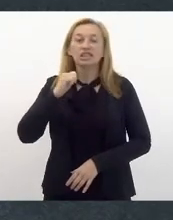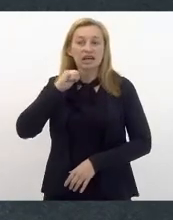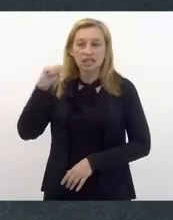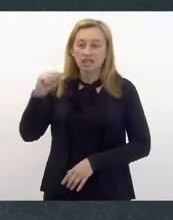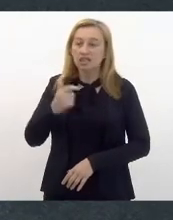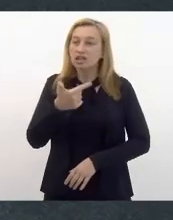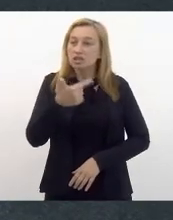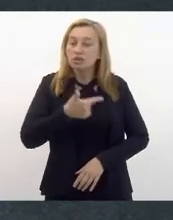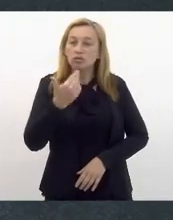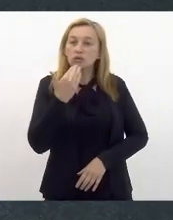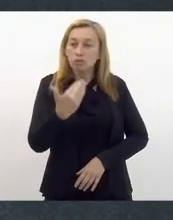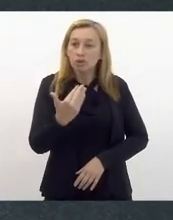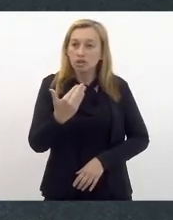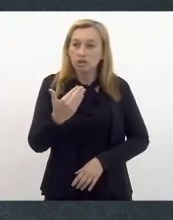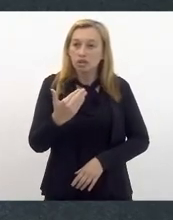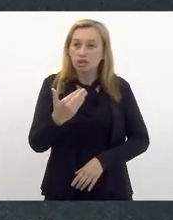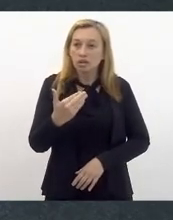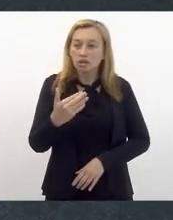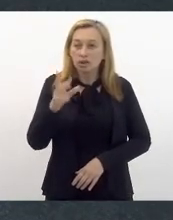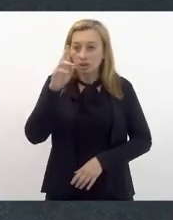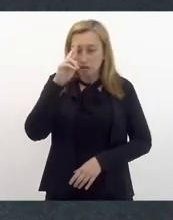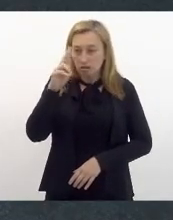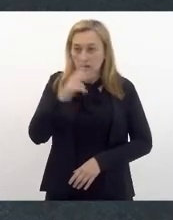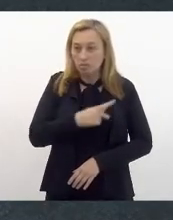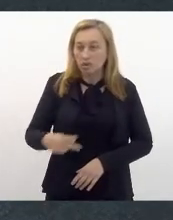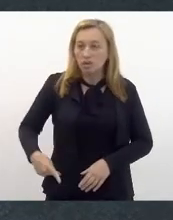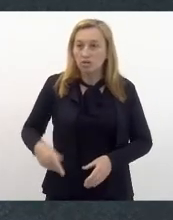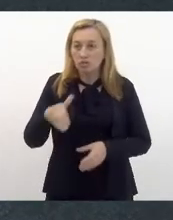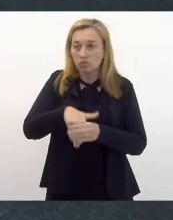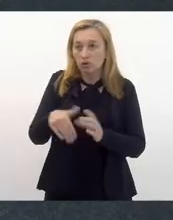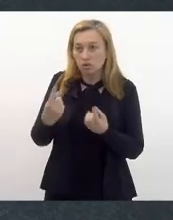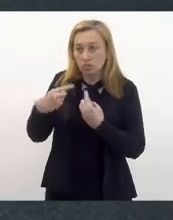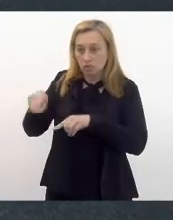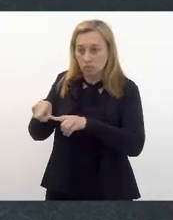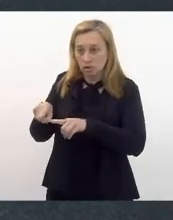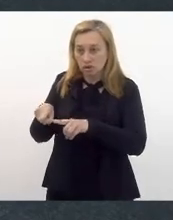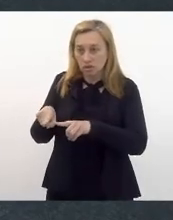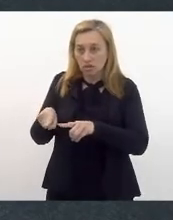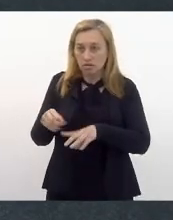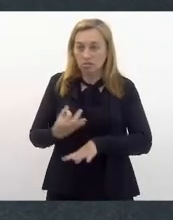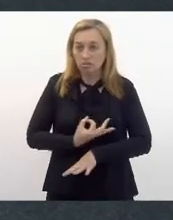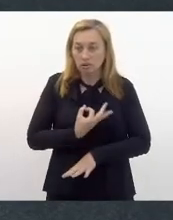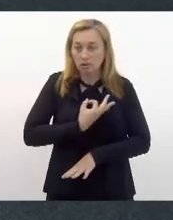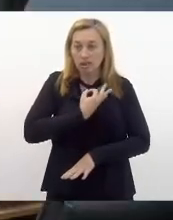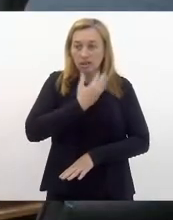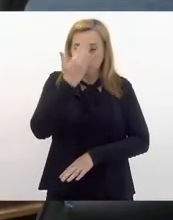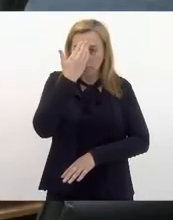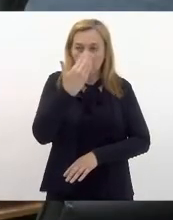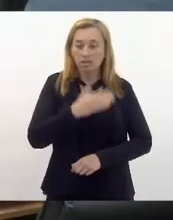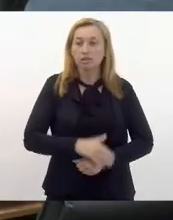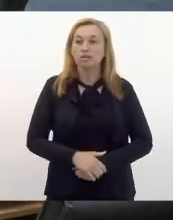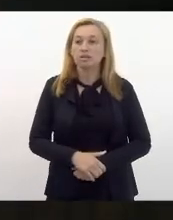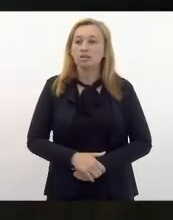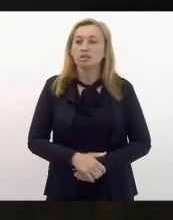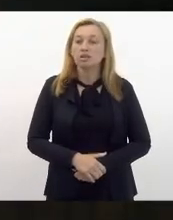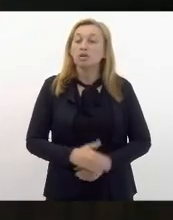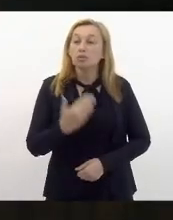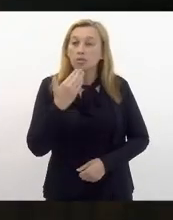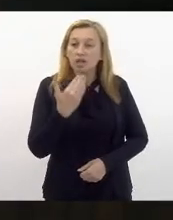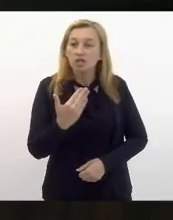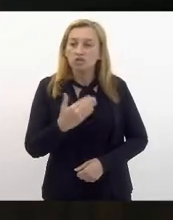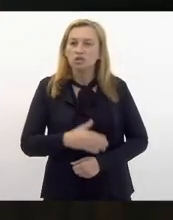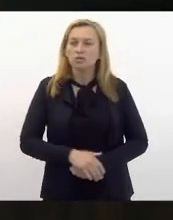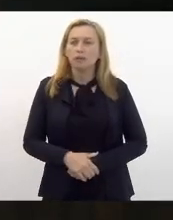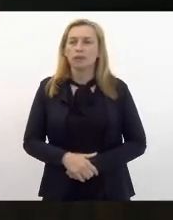segundo lugar pedir a vossa excelência que consegui no meu voto contrário à concessão dessa medalha muito obrigada eu gostaria de